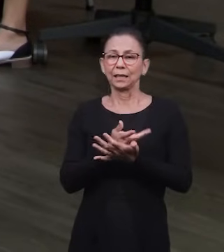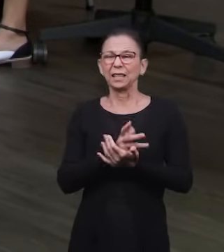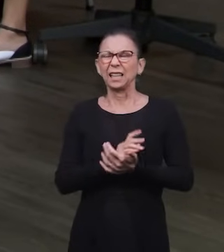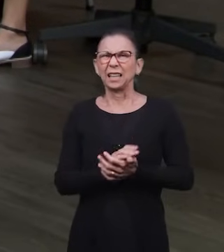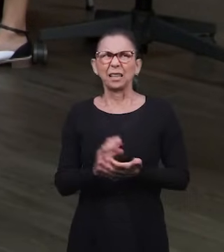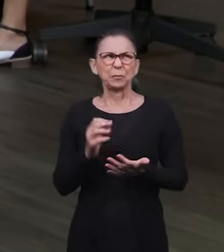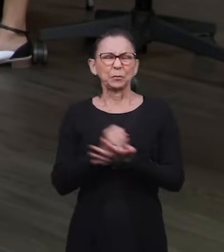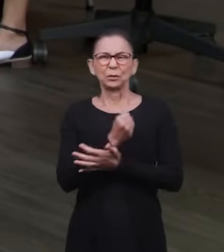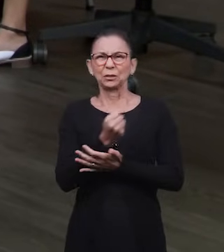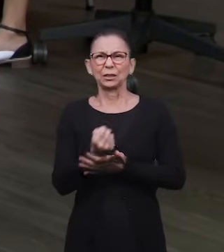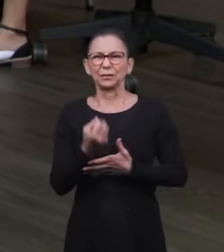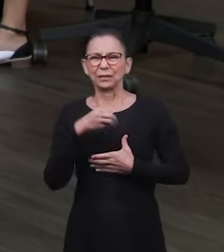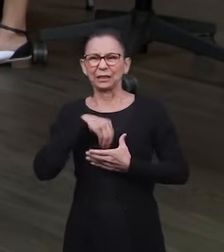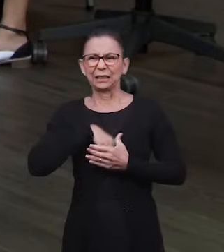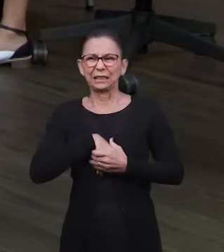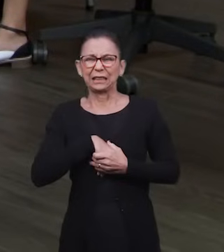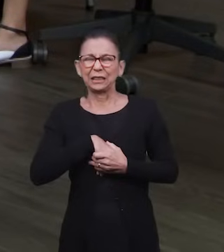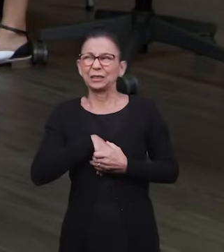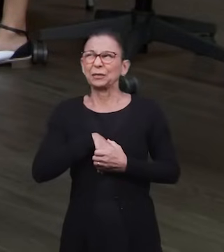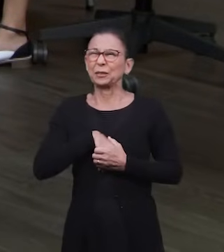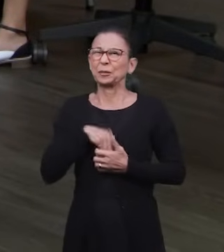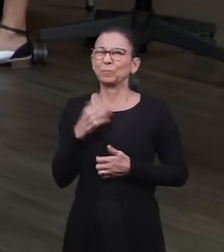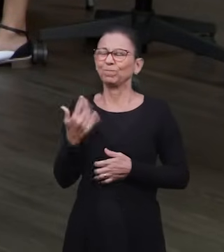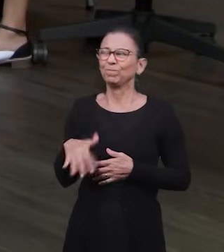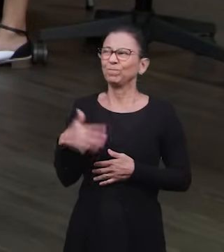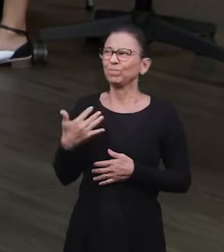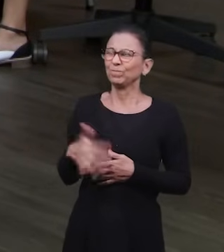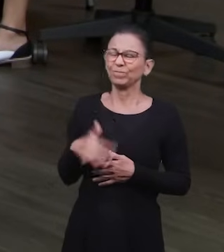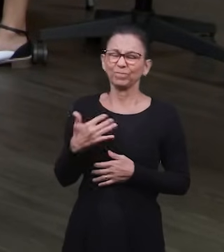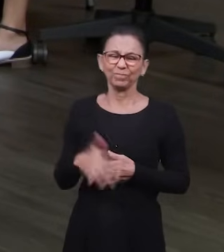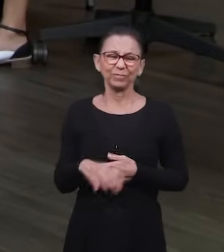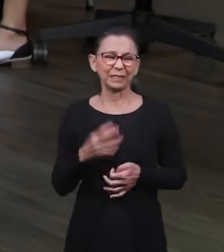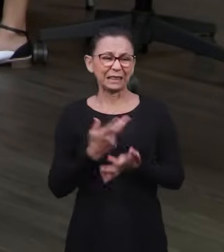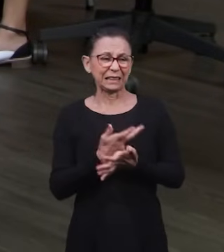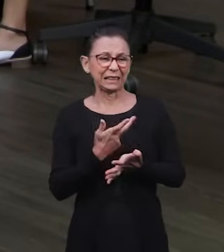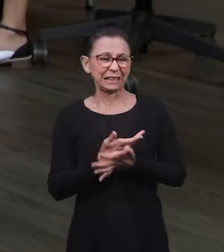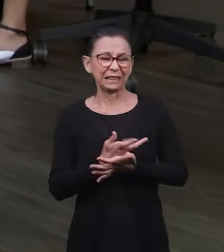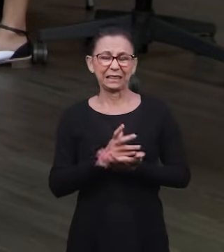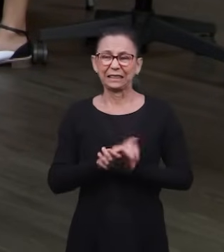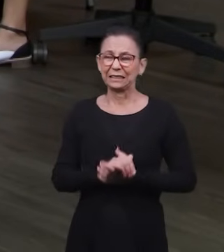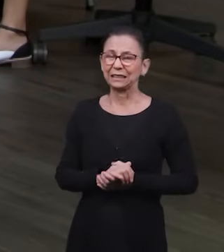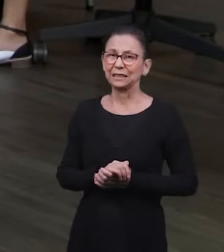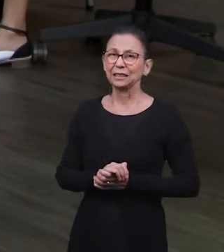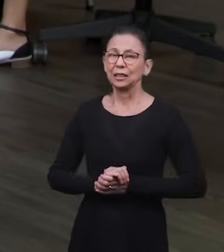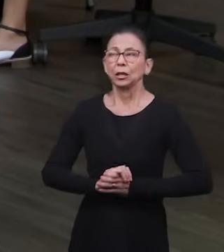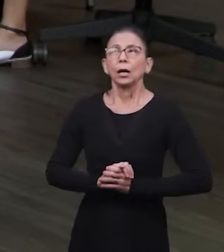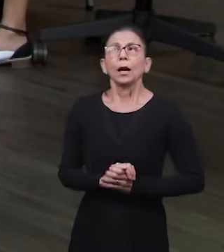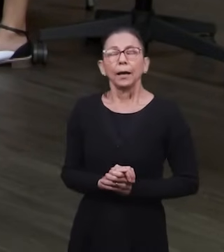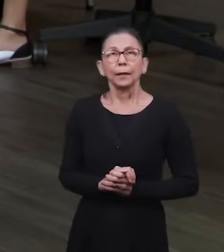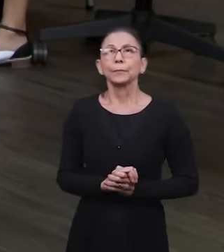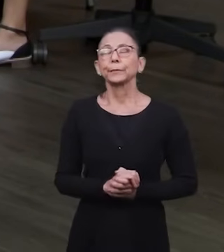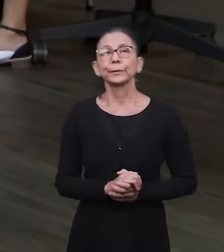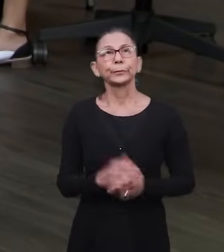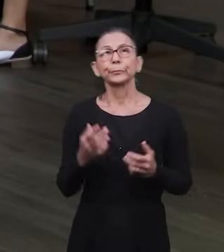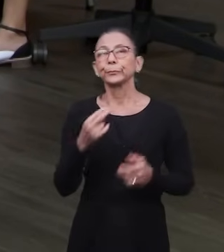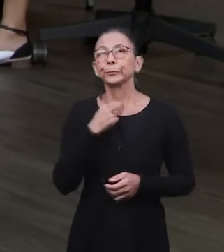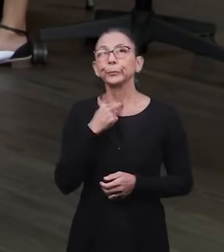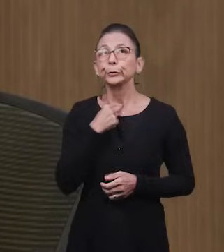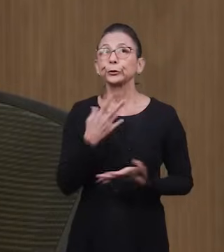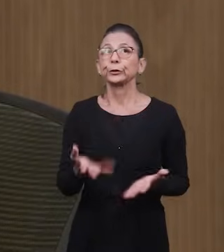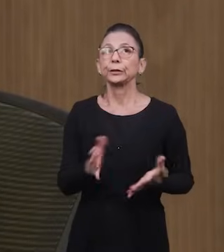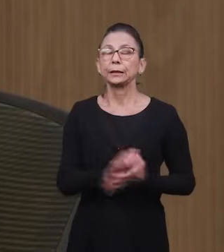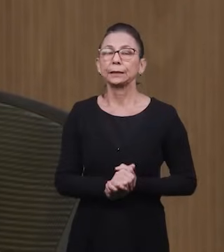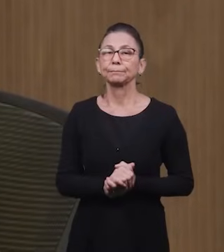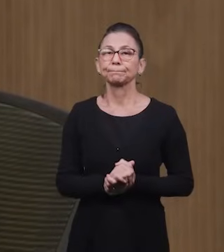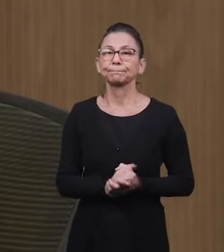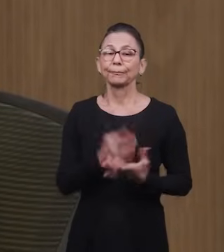O arrependimento não. Você fez, você não devia ter feito. Deu certo, deu errado, não importa. Eu estou consciente que eu não devia ter